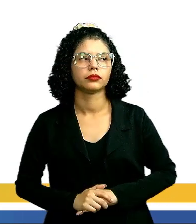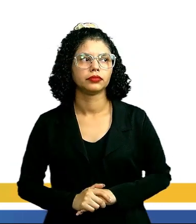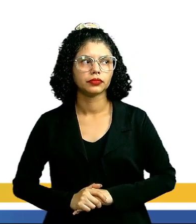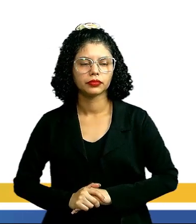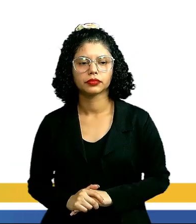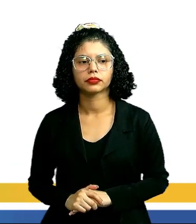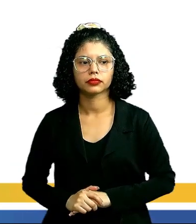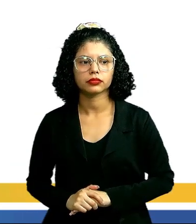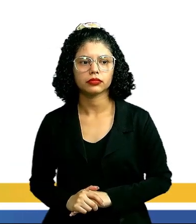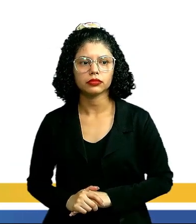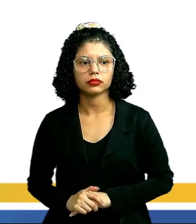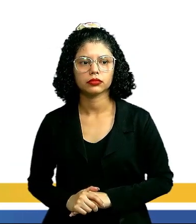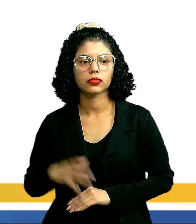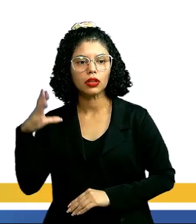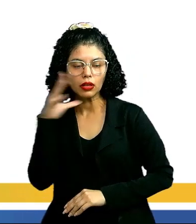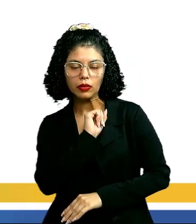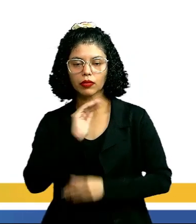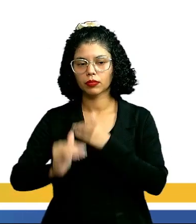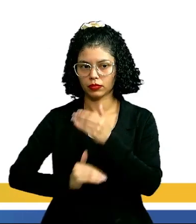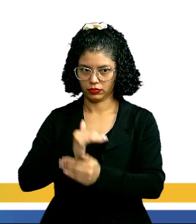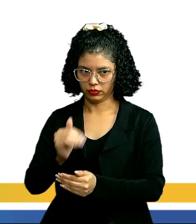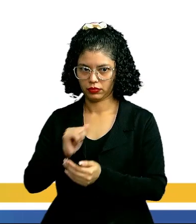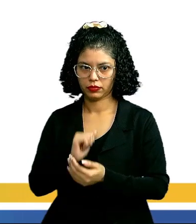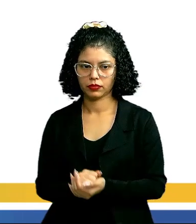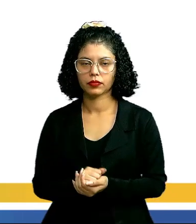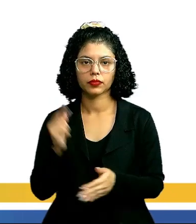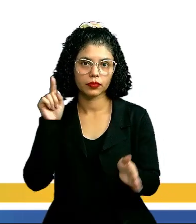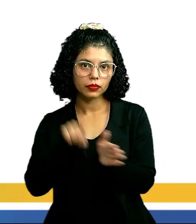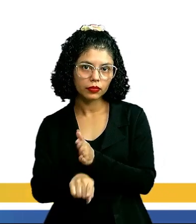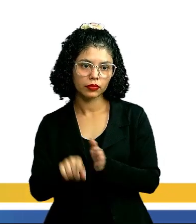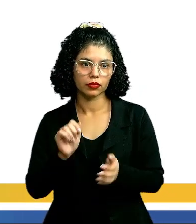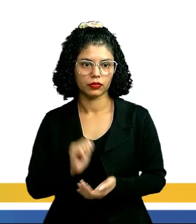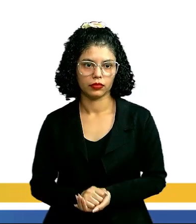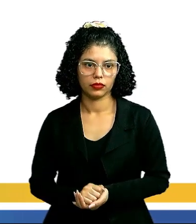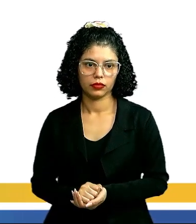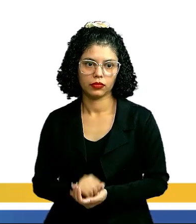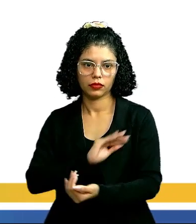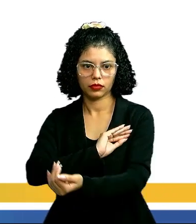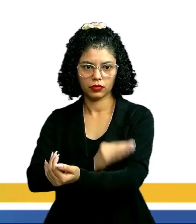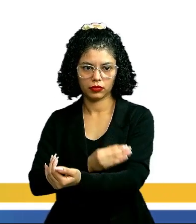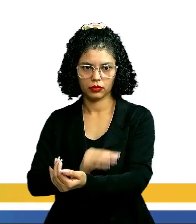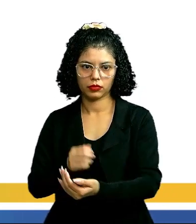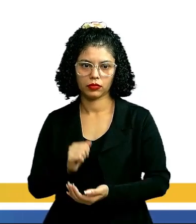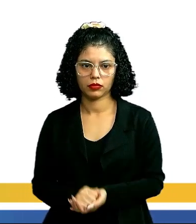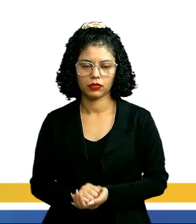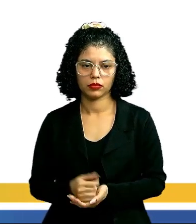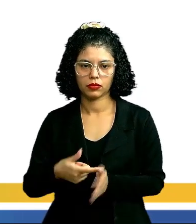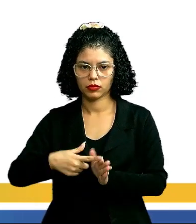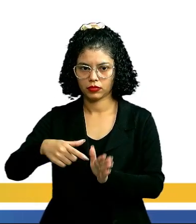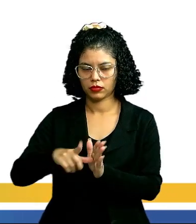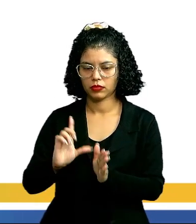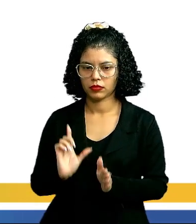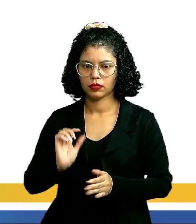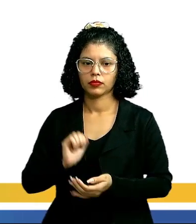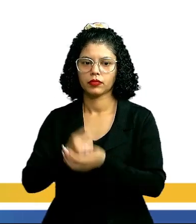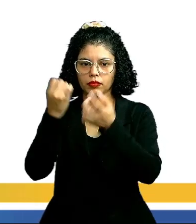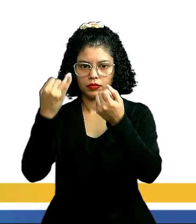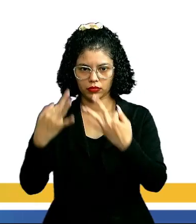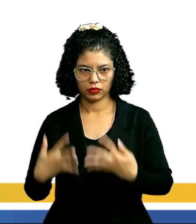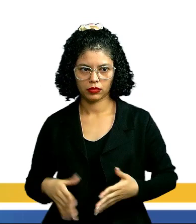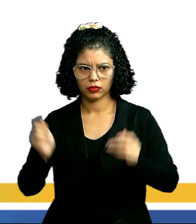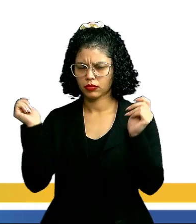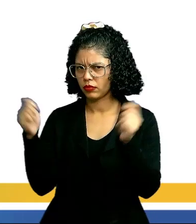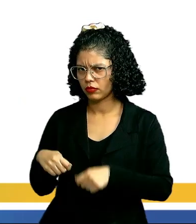e da língua. O rápido desenvolvimento, pergunta, dos músculos e membros anteriores